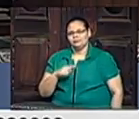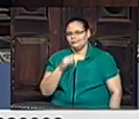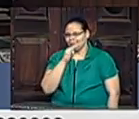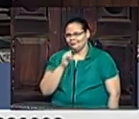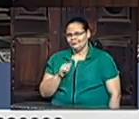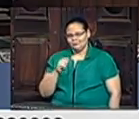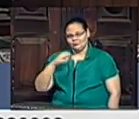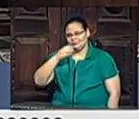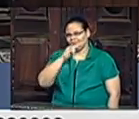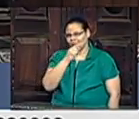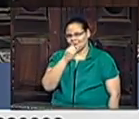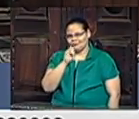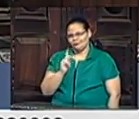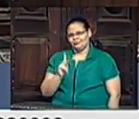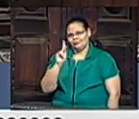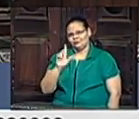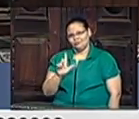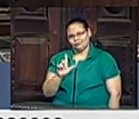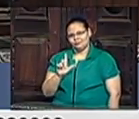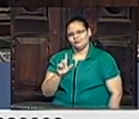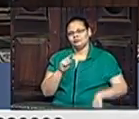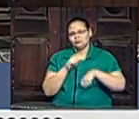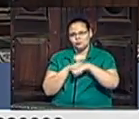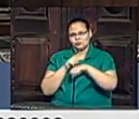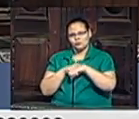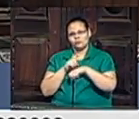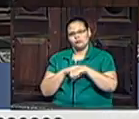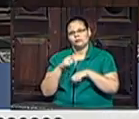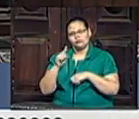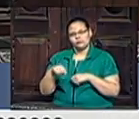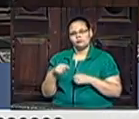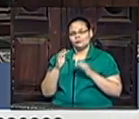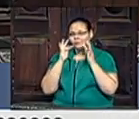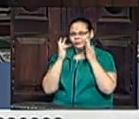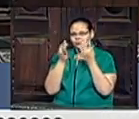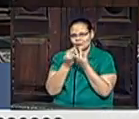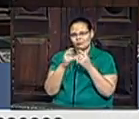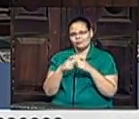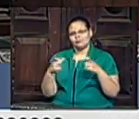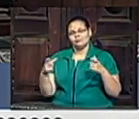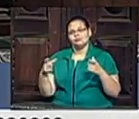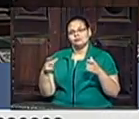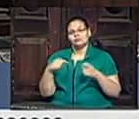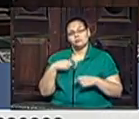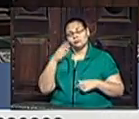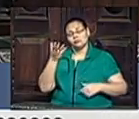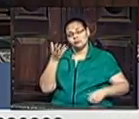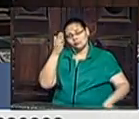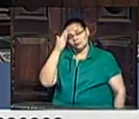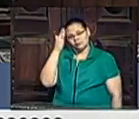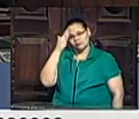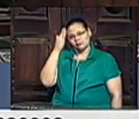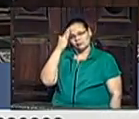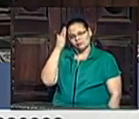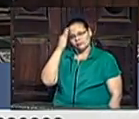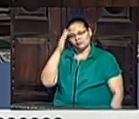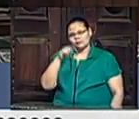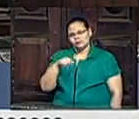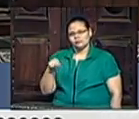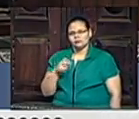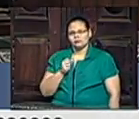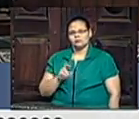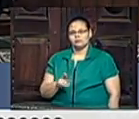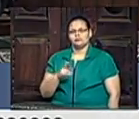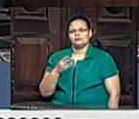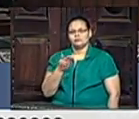kWh mensais, que é a faixa que mais pega o conjunto das famílias, né? Eu quero aqui saber de vocês o seguinte, das senhoras e dos senhores, de